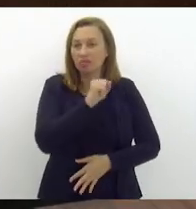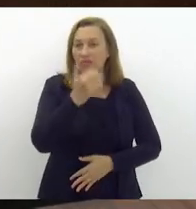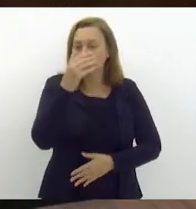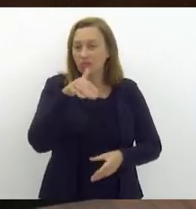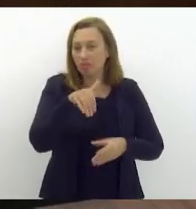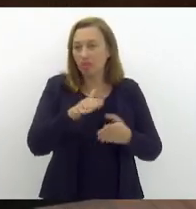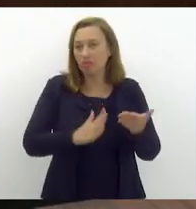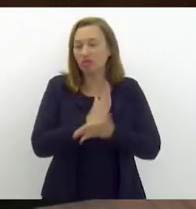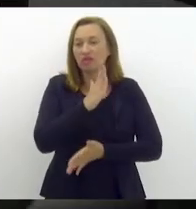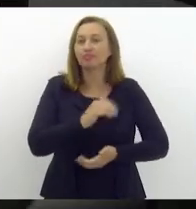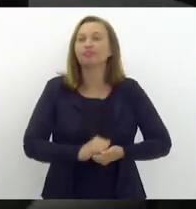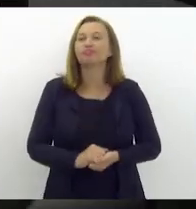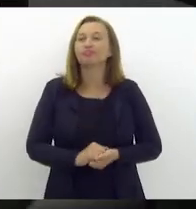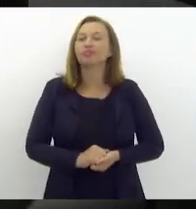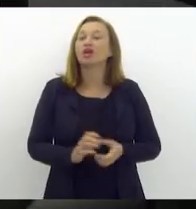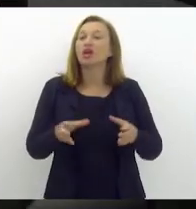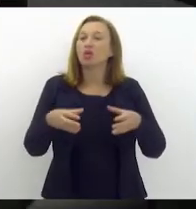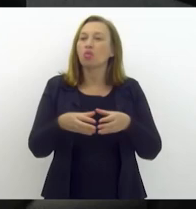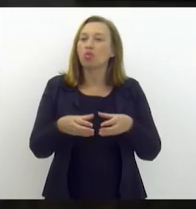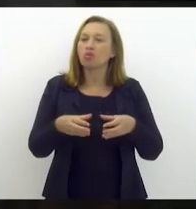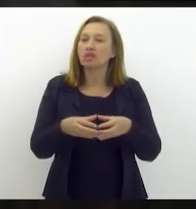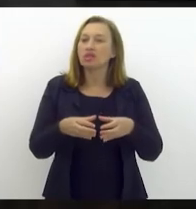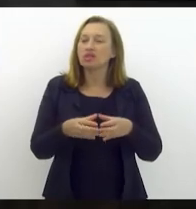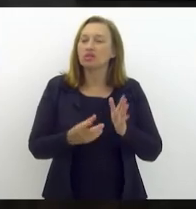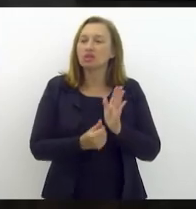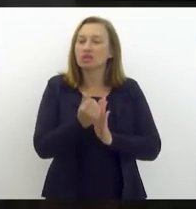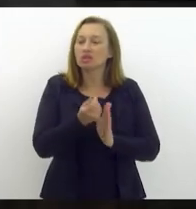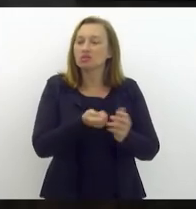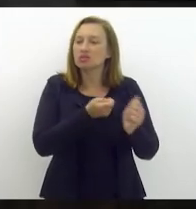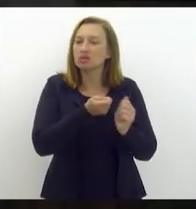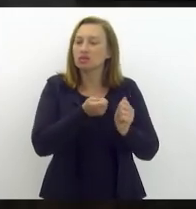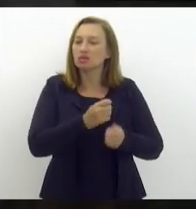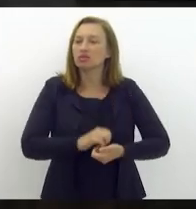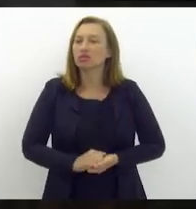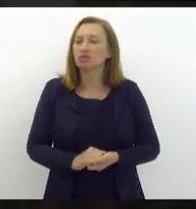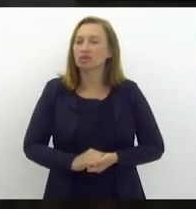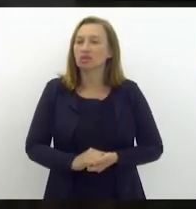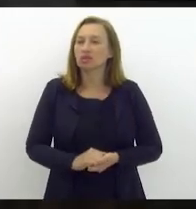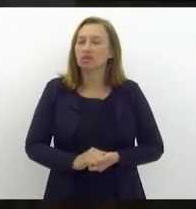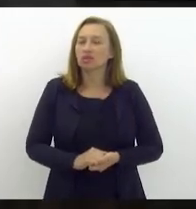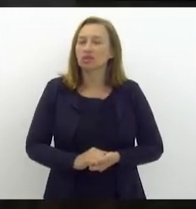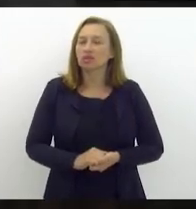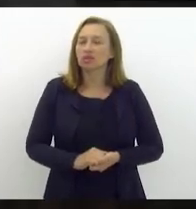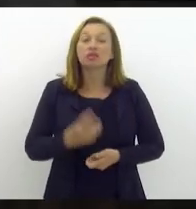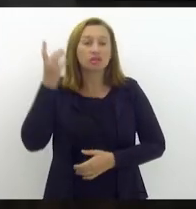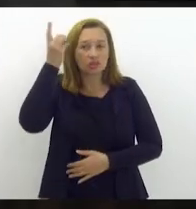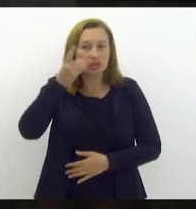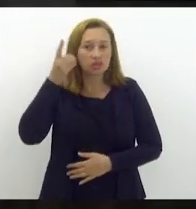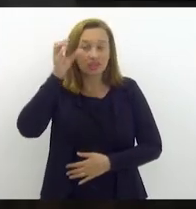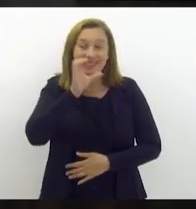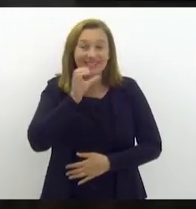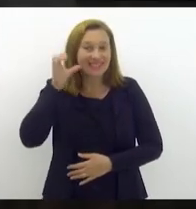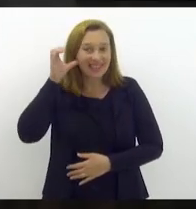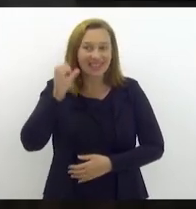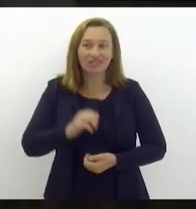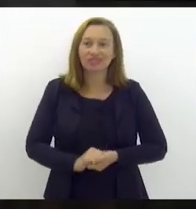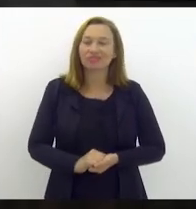Favorável. Pela Comissão de Orçamento, Fiscalização Financeira e Controle, deputada Célia